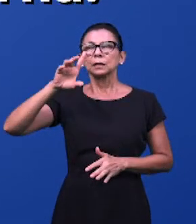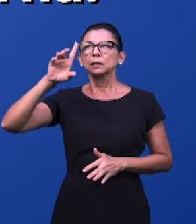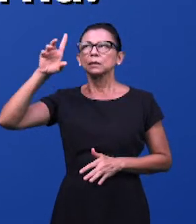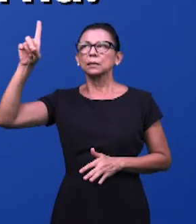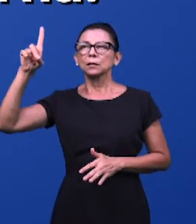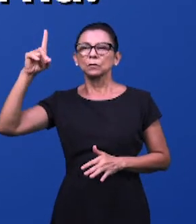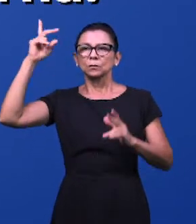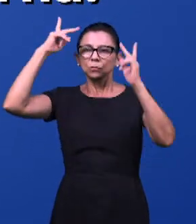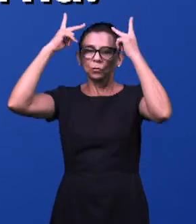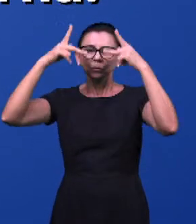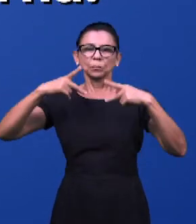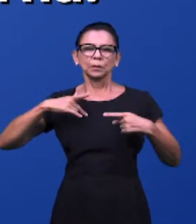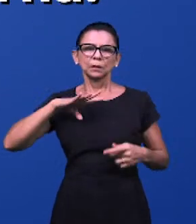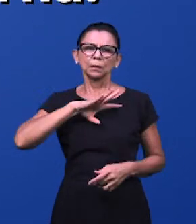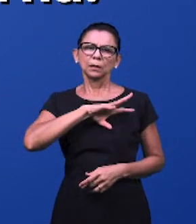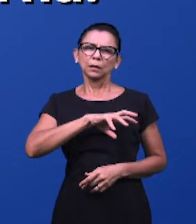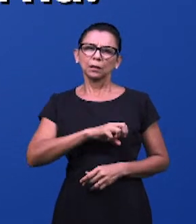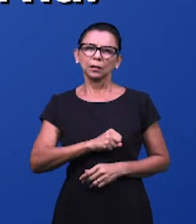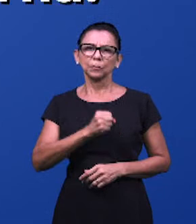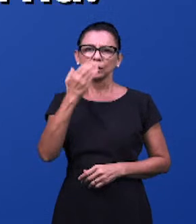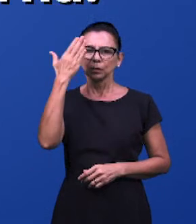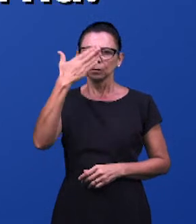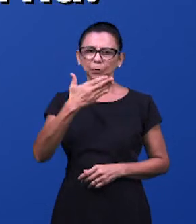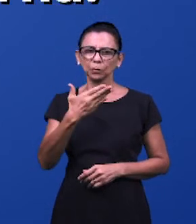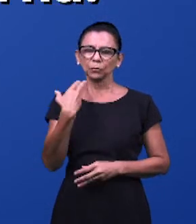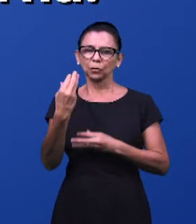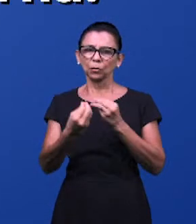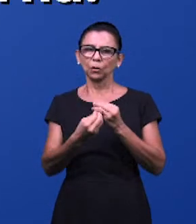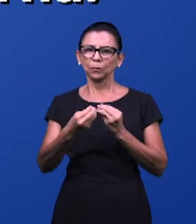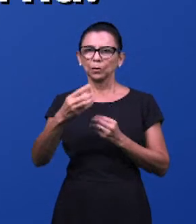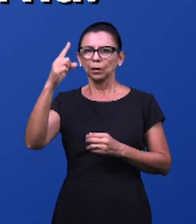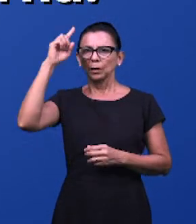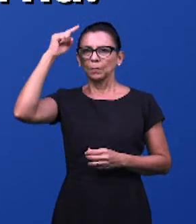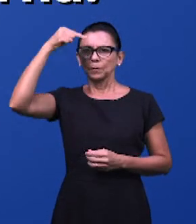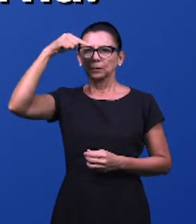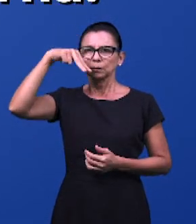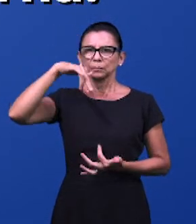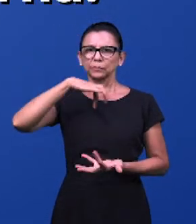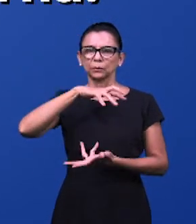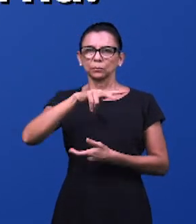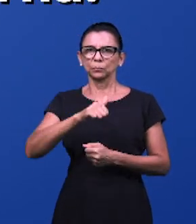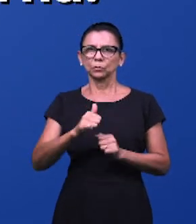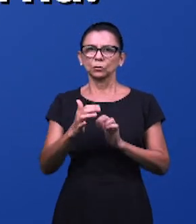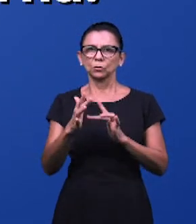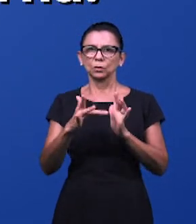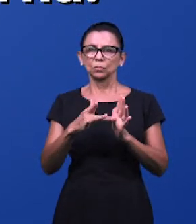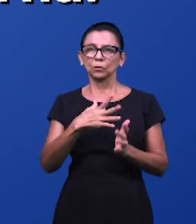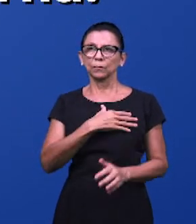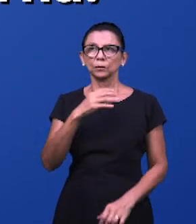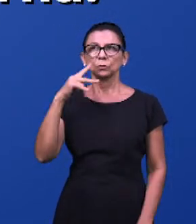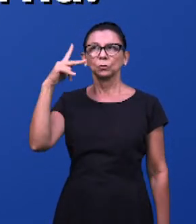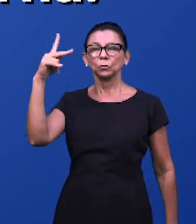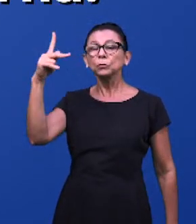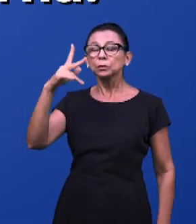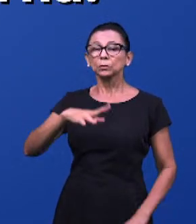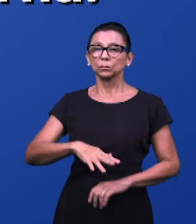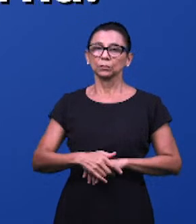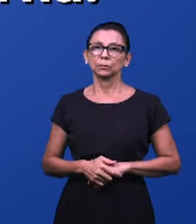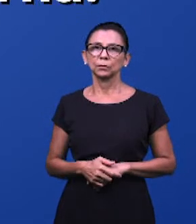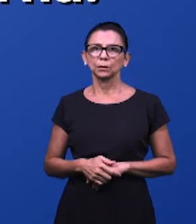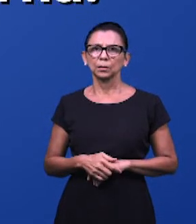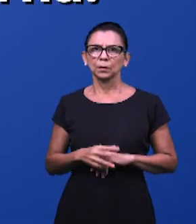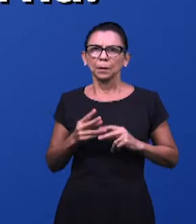unigênito, para que todo aquele que nele crê não pereça, mas tenha vida eterna.